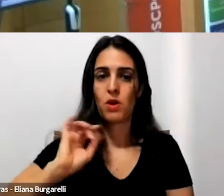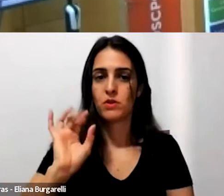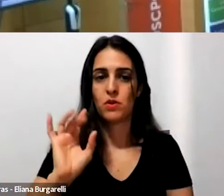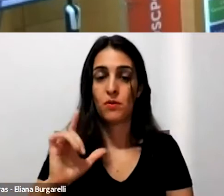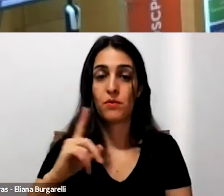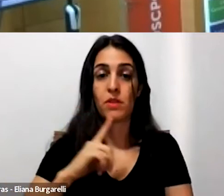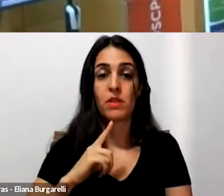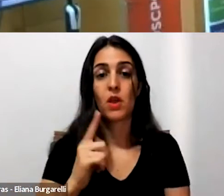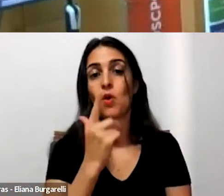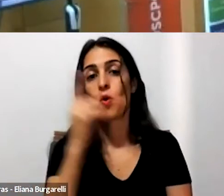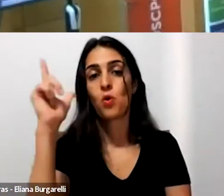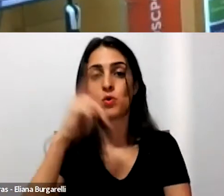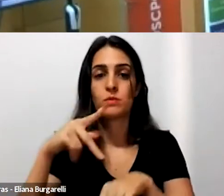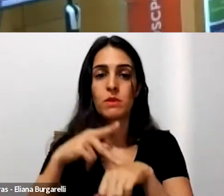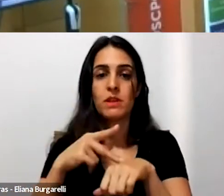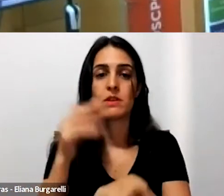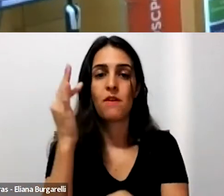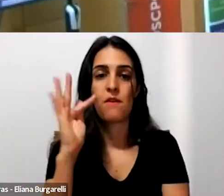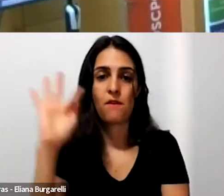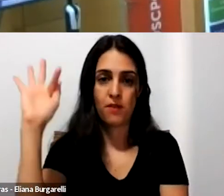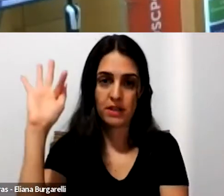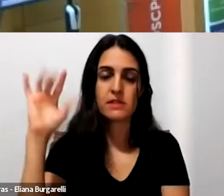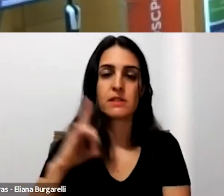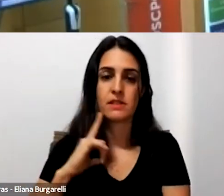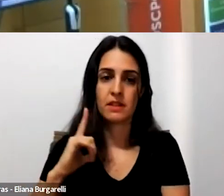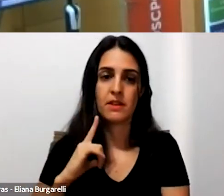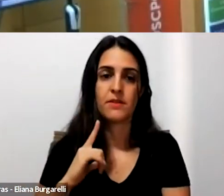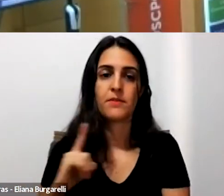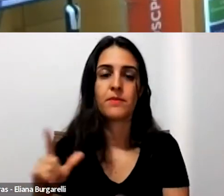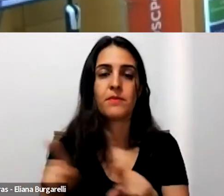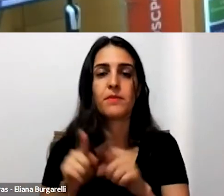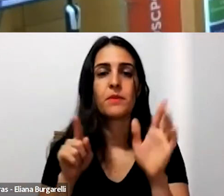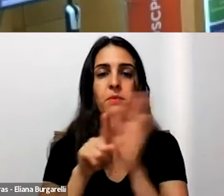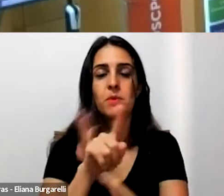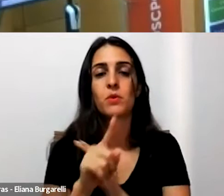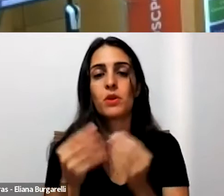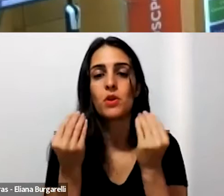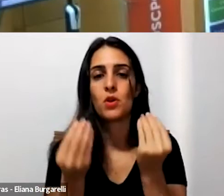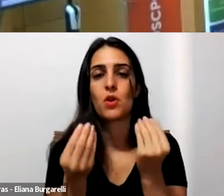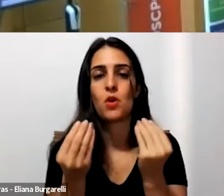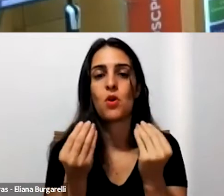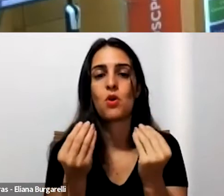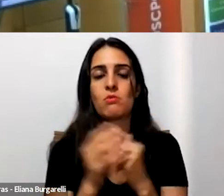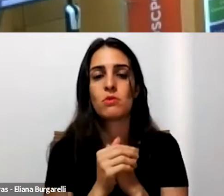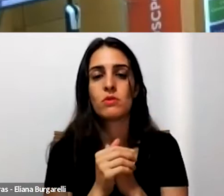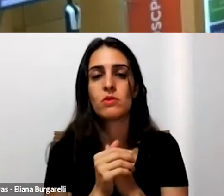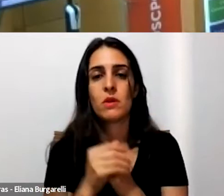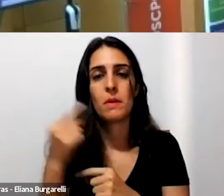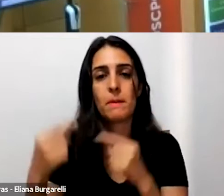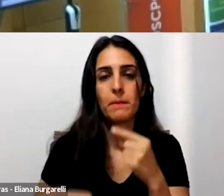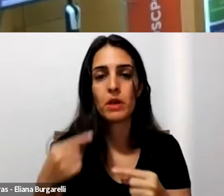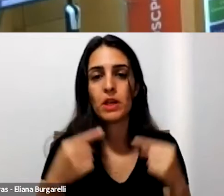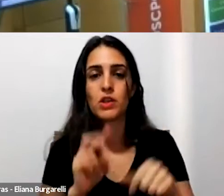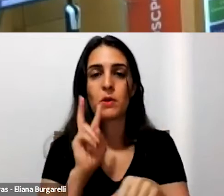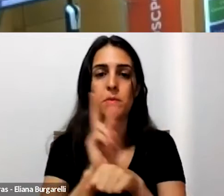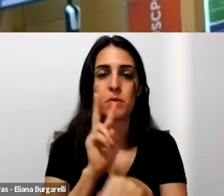Como vocês sabem, a Amazônia não é só um patrimônio, enfim, humano, de